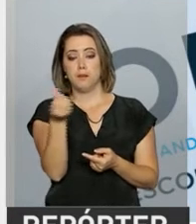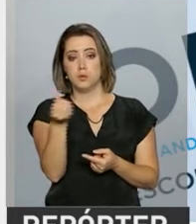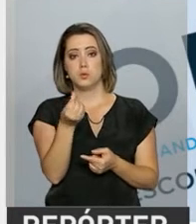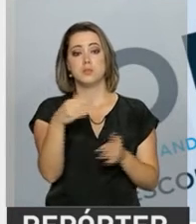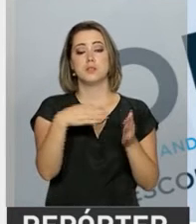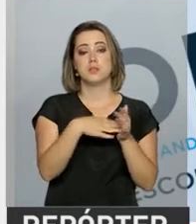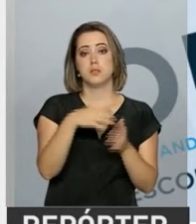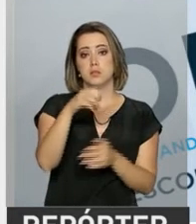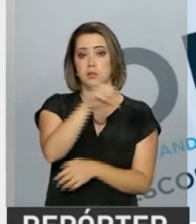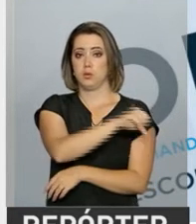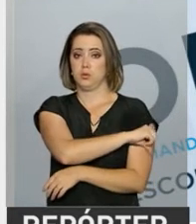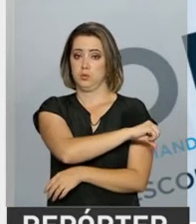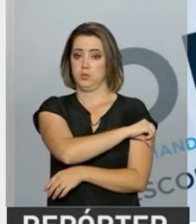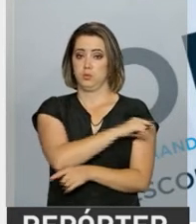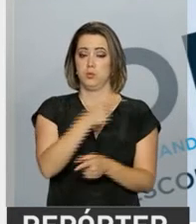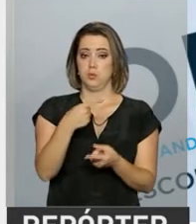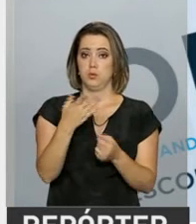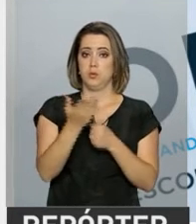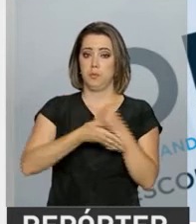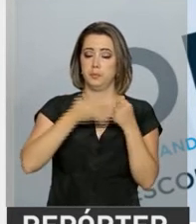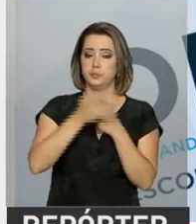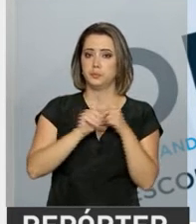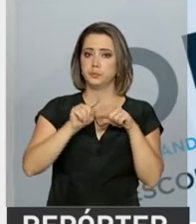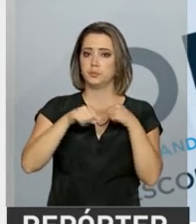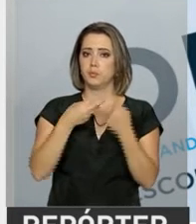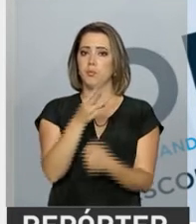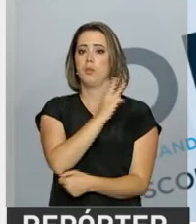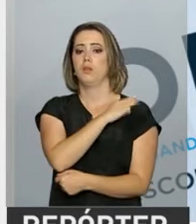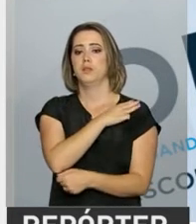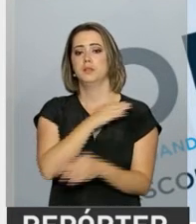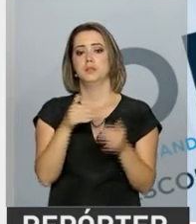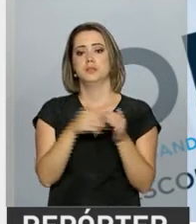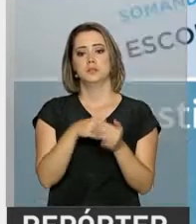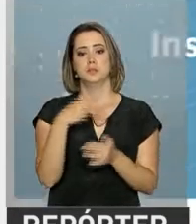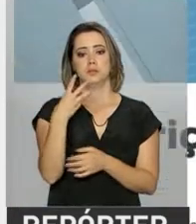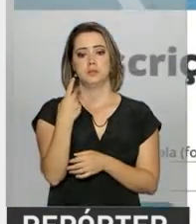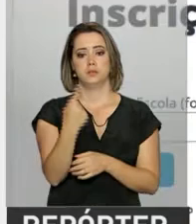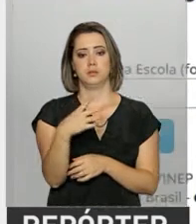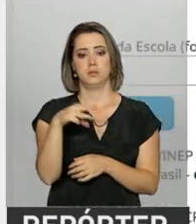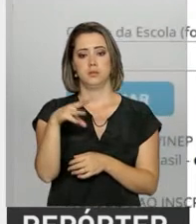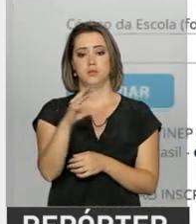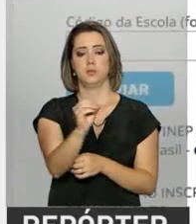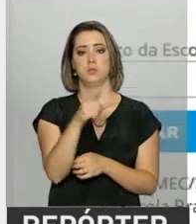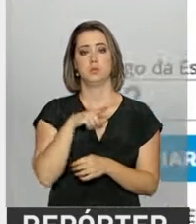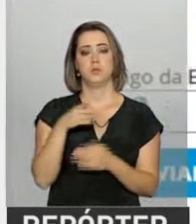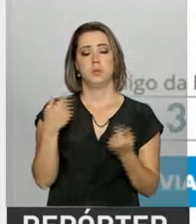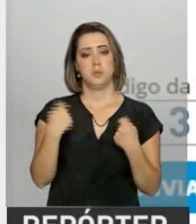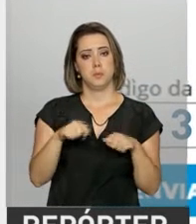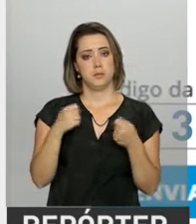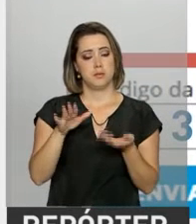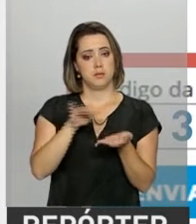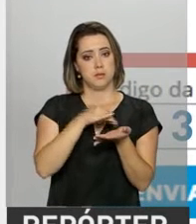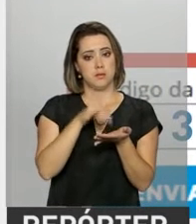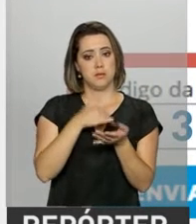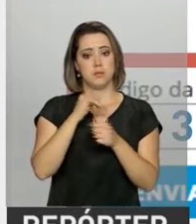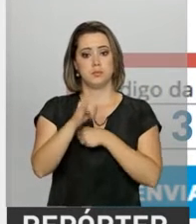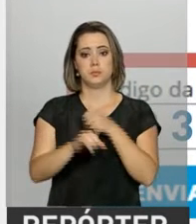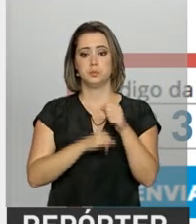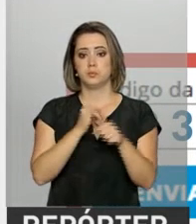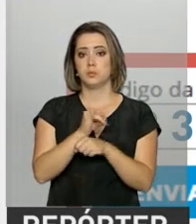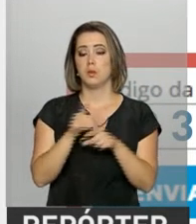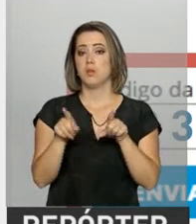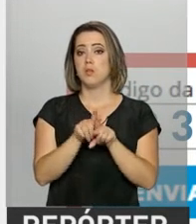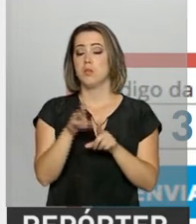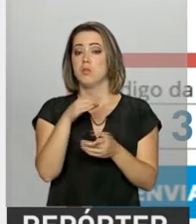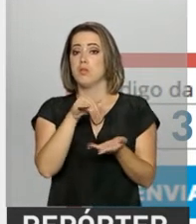do ensino médio estão abertas até o dia 31 de março e devem ser feitas exclusivamente pelas